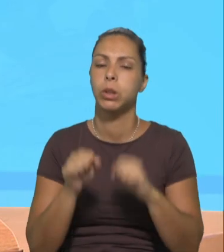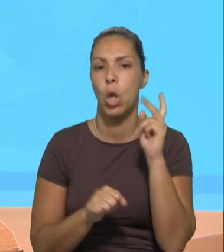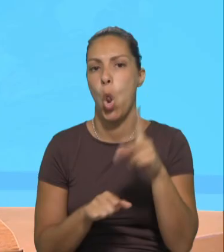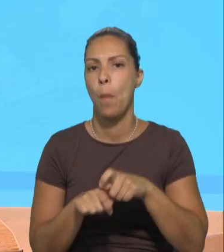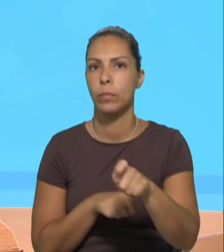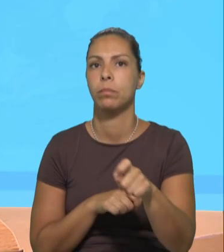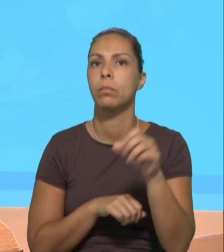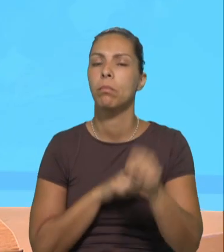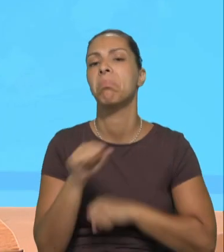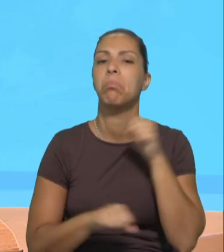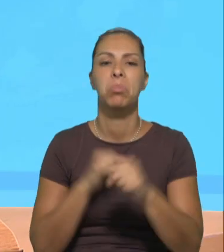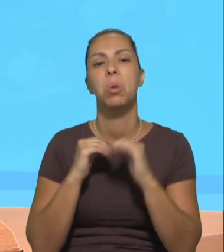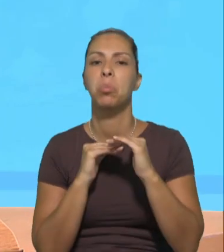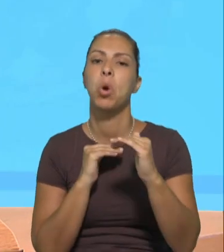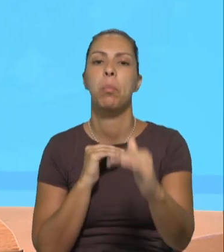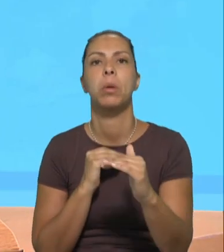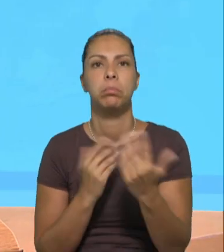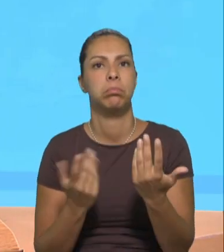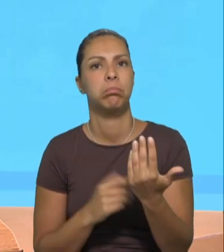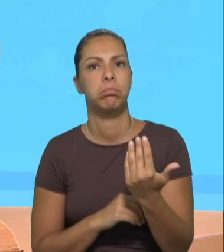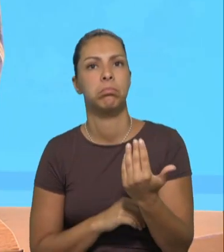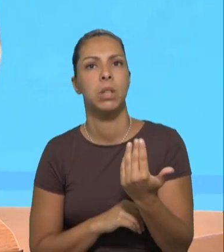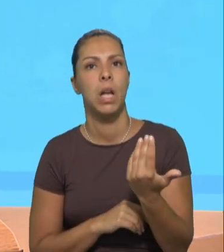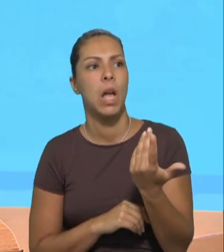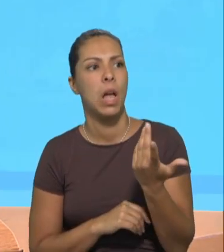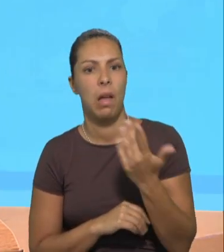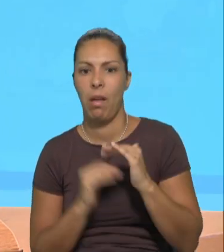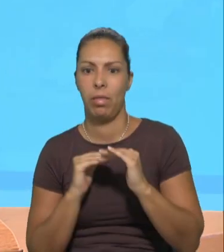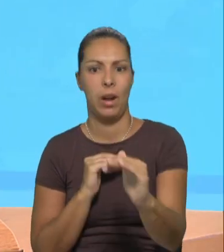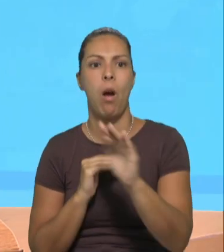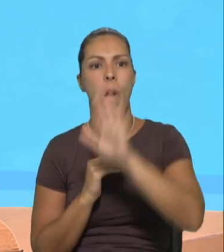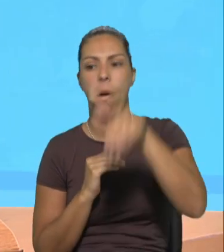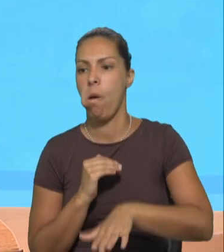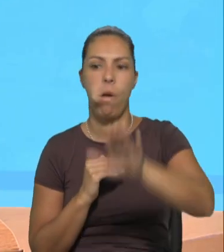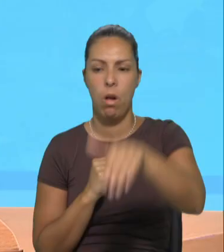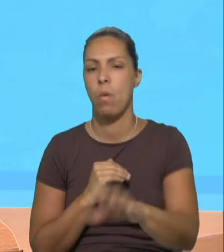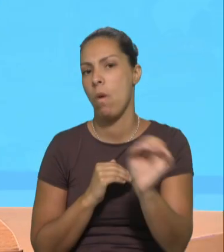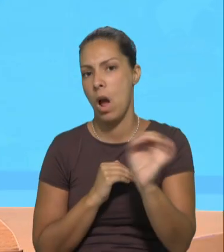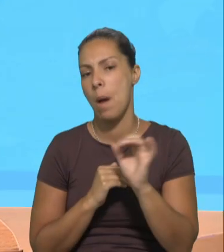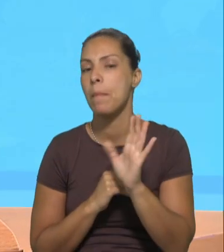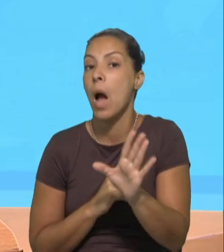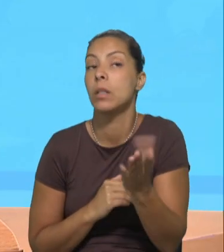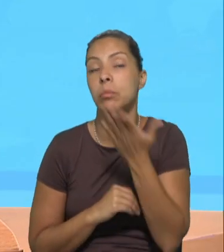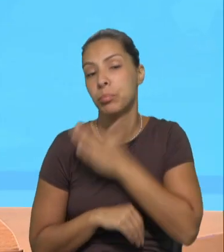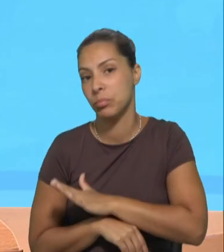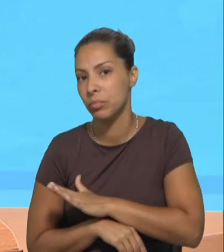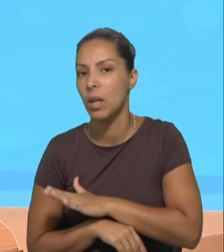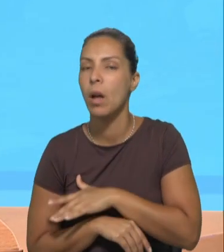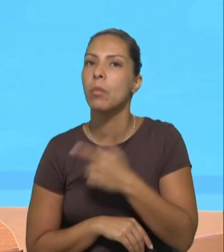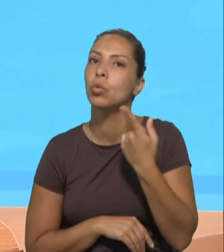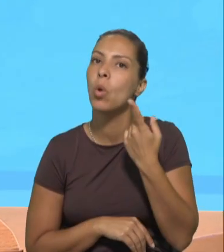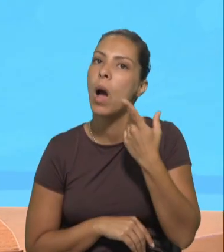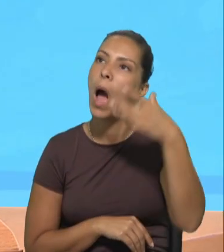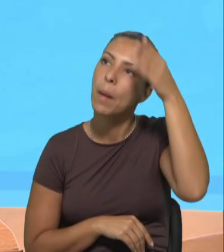desnível acumulado andou por 100 e tal metros. Então aquilo é praticamente liso. Mas tem uma coisa que a gente depois aprende. Eu gosto